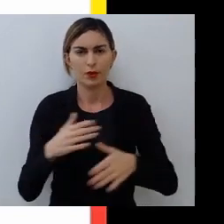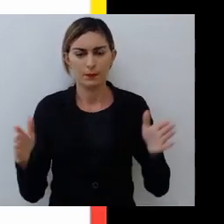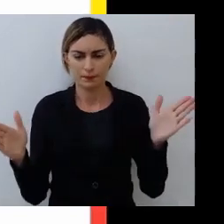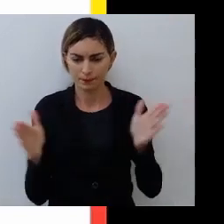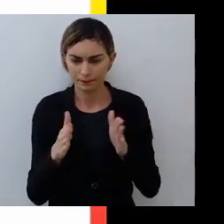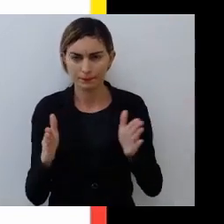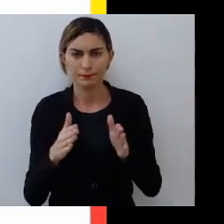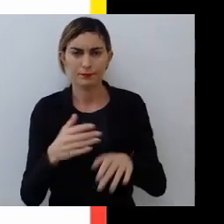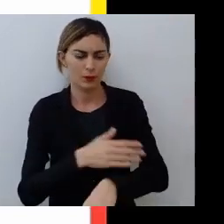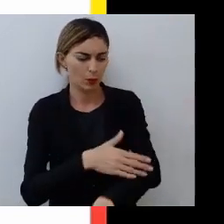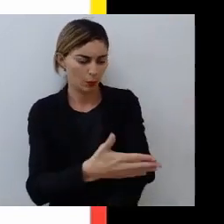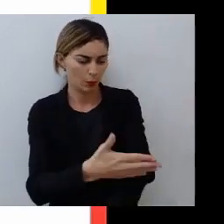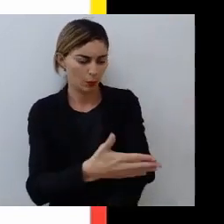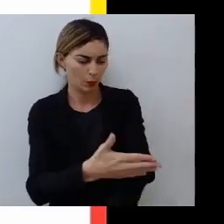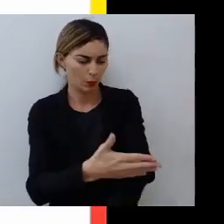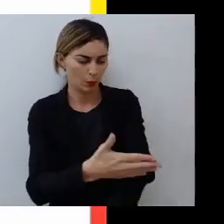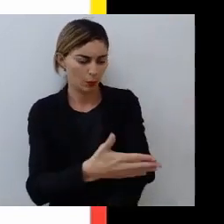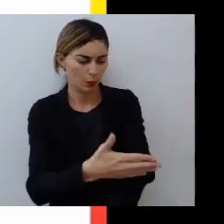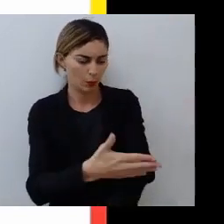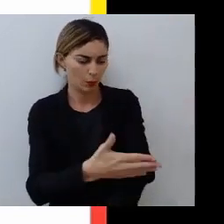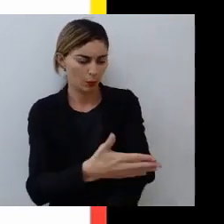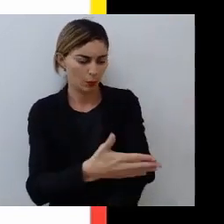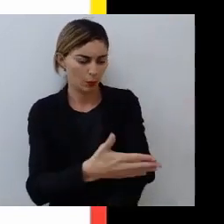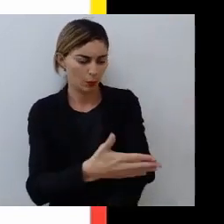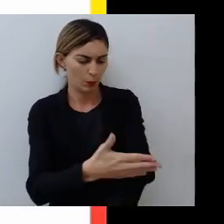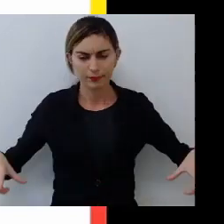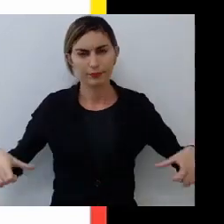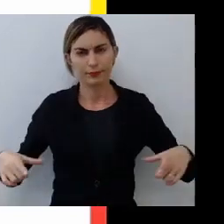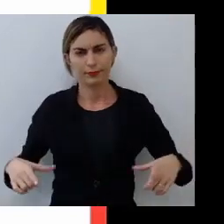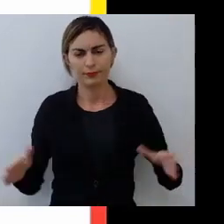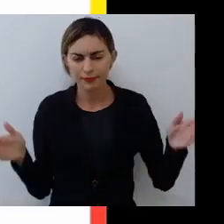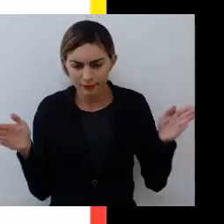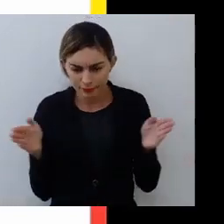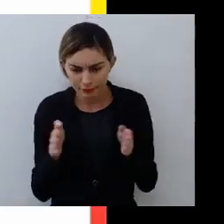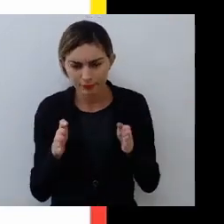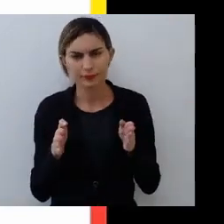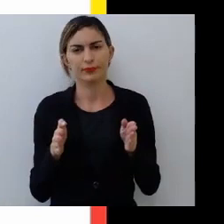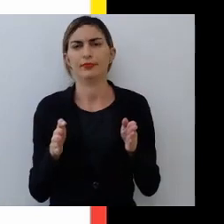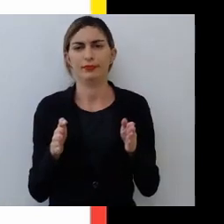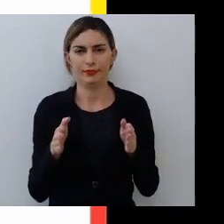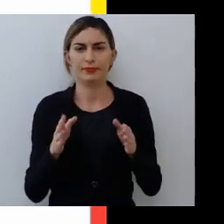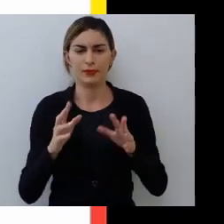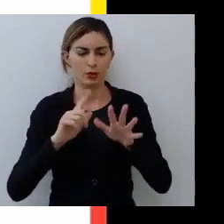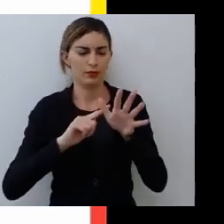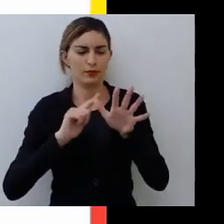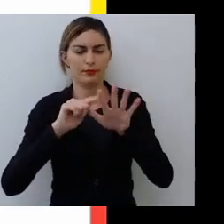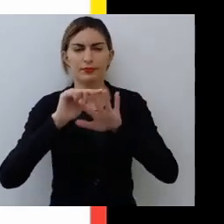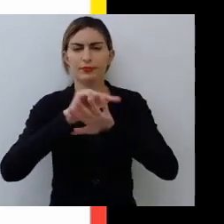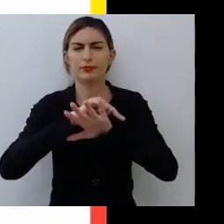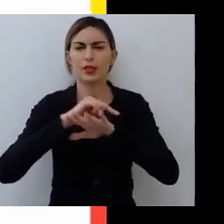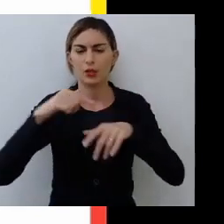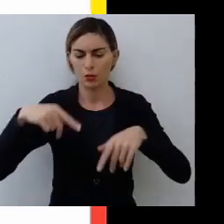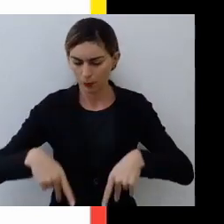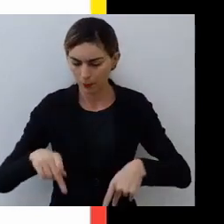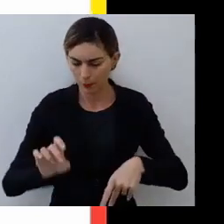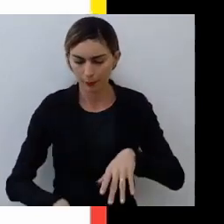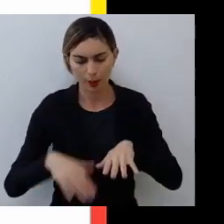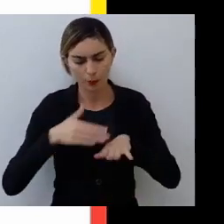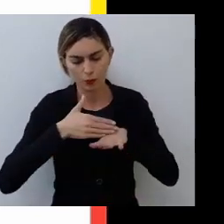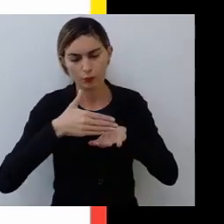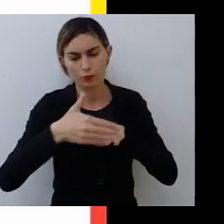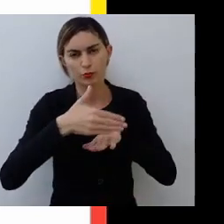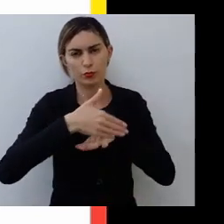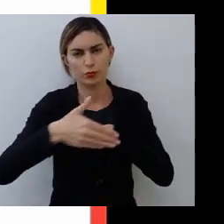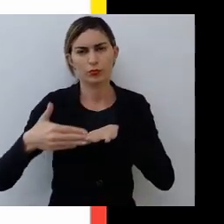curtos, uma pelvis, uma cinturinha mais achatada, dedos das mãos e dos pés retos e